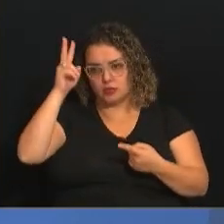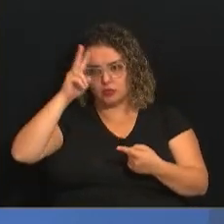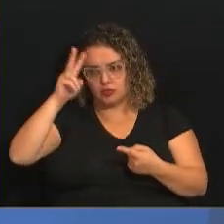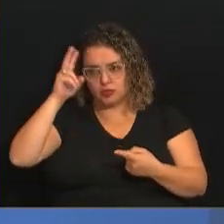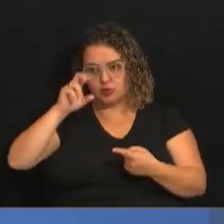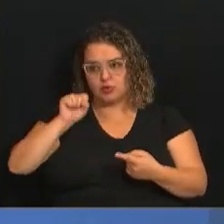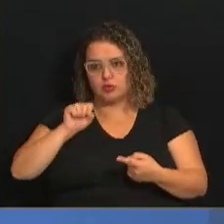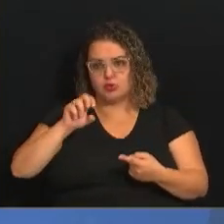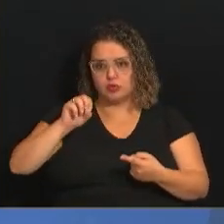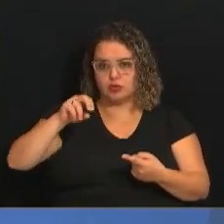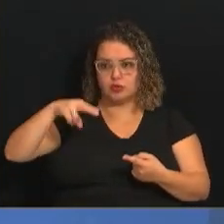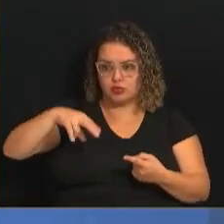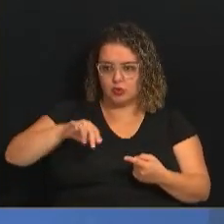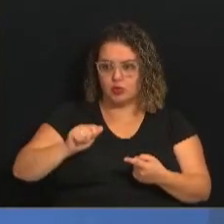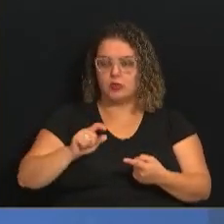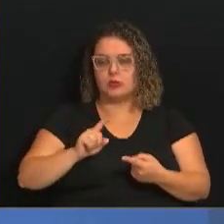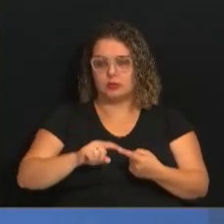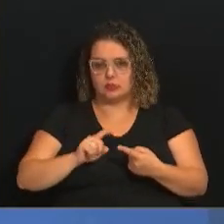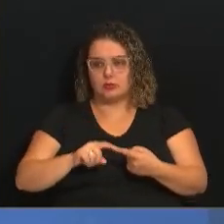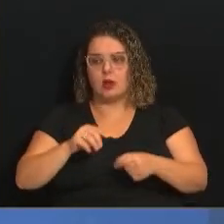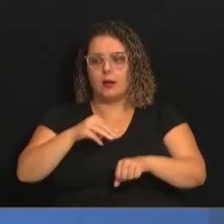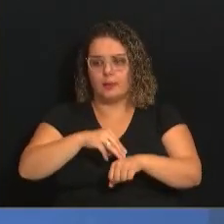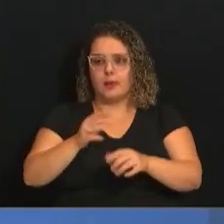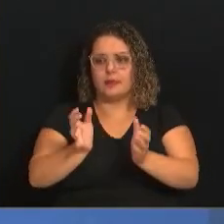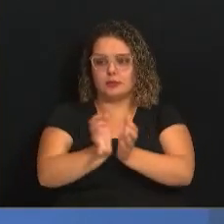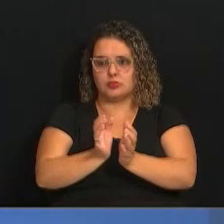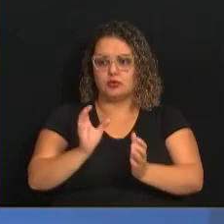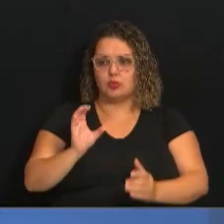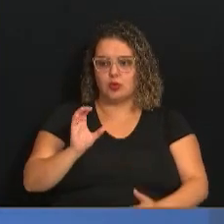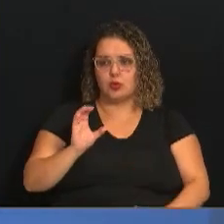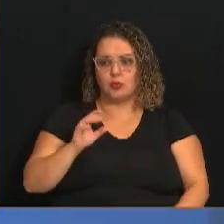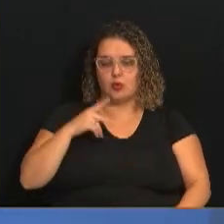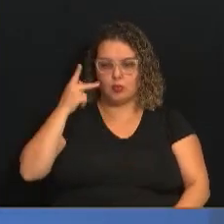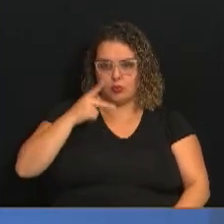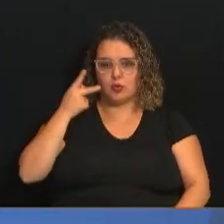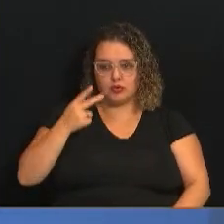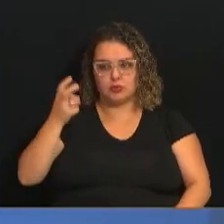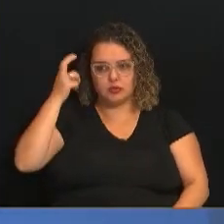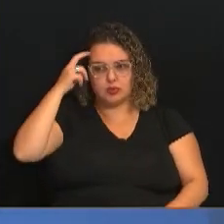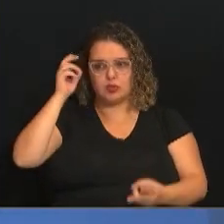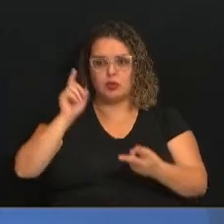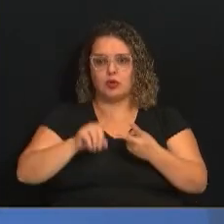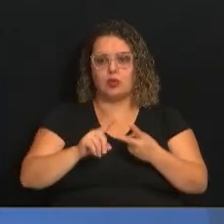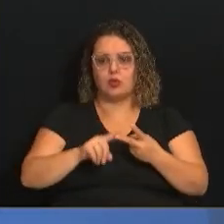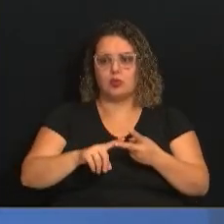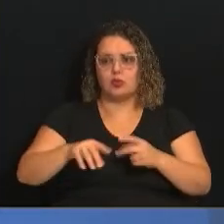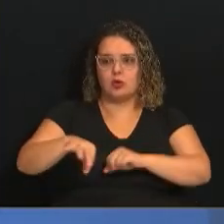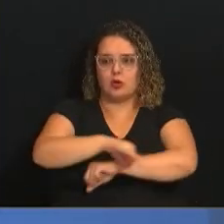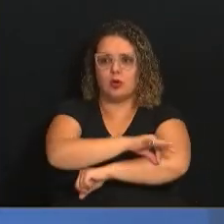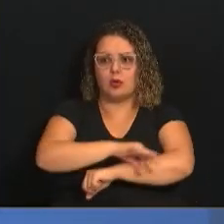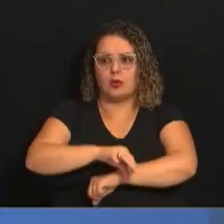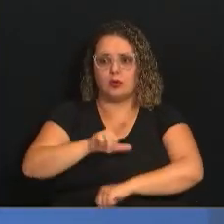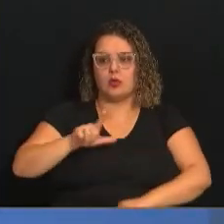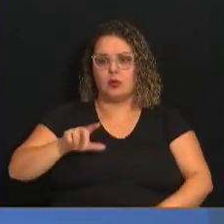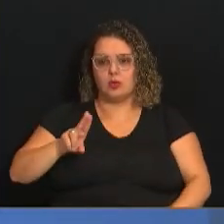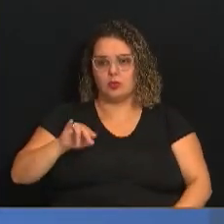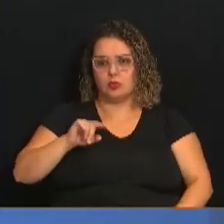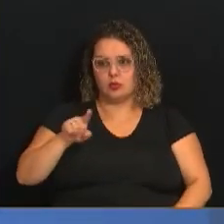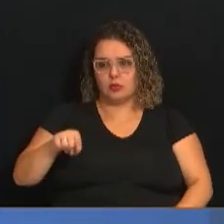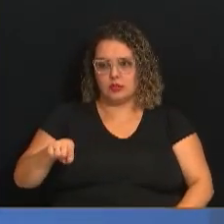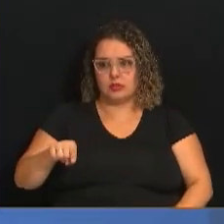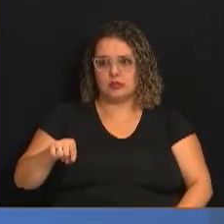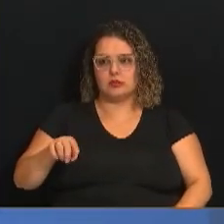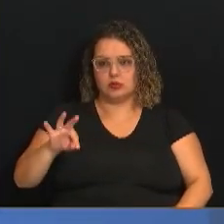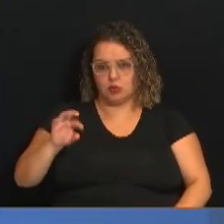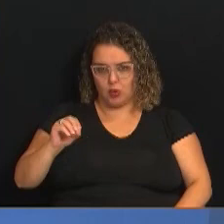Sônia Fardim, que é membro do Conselho Municipal de Políticas Culturais, os arquitetos Luiz Antônio Aquino, o Toca,